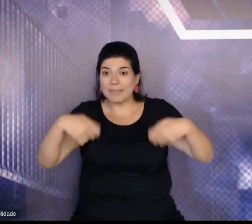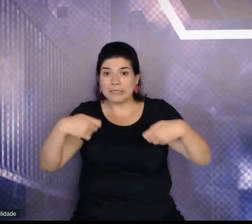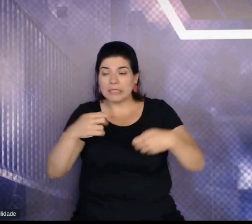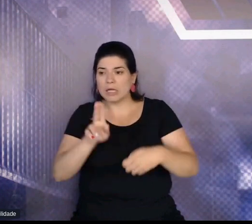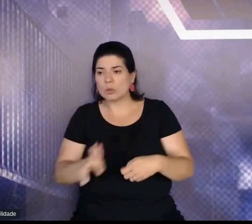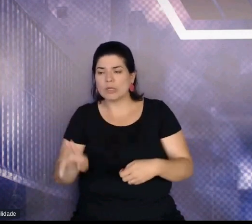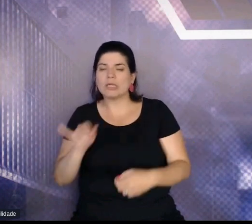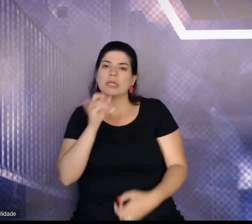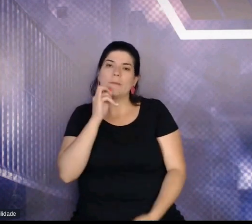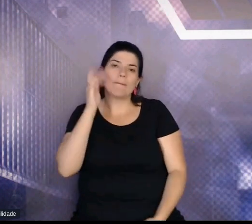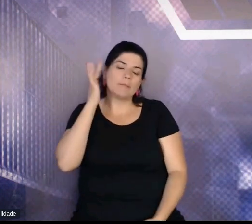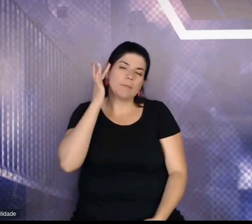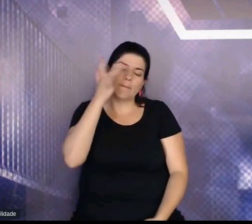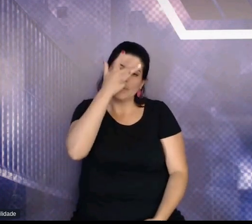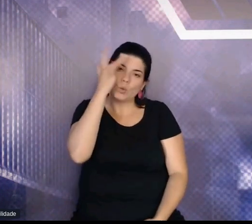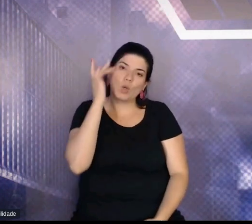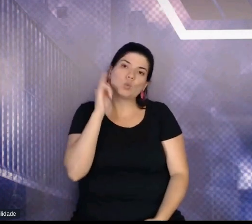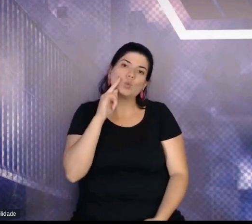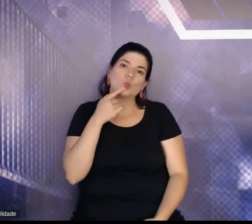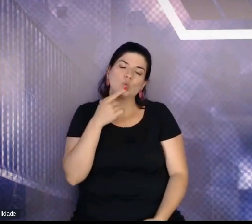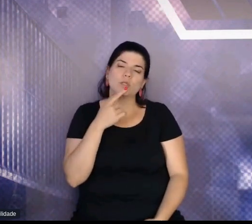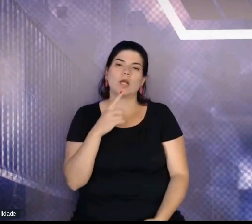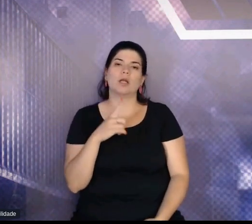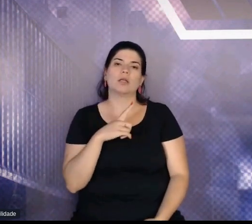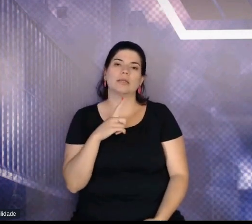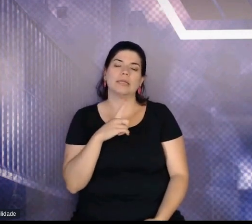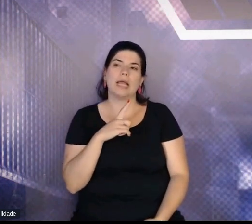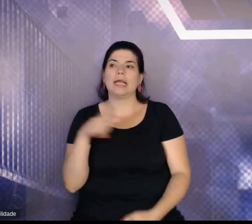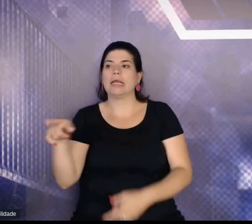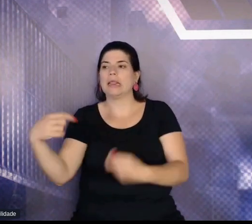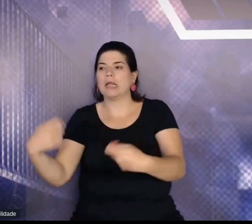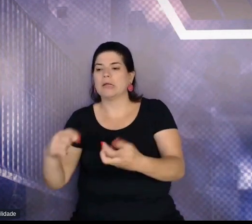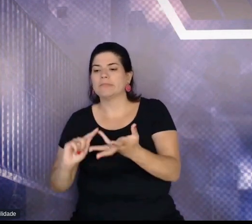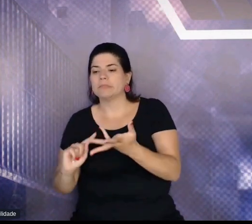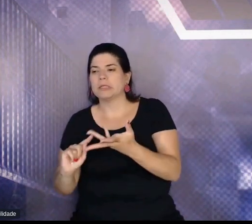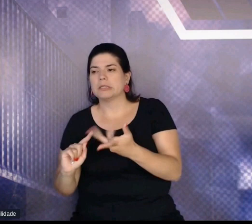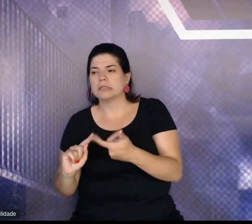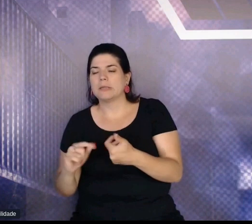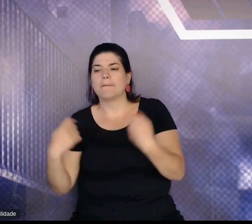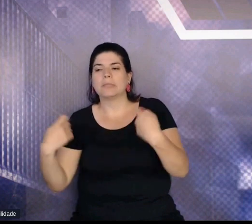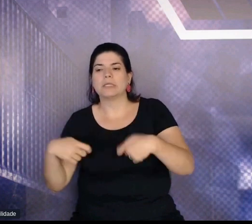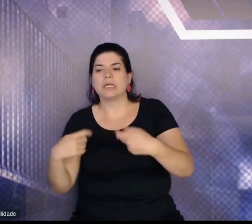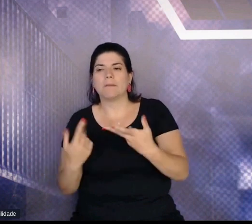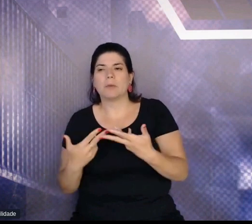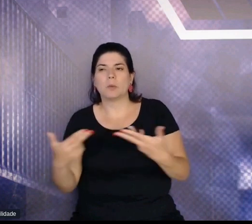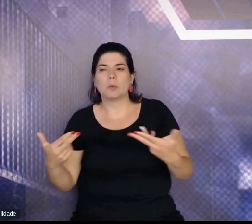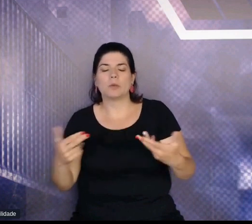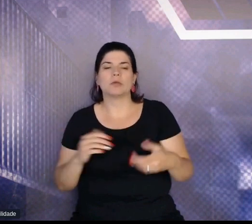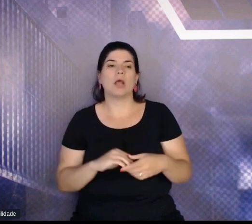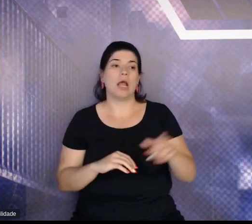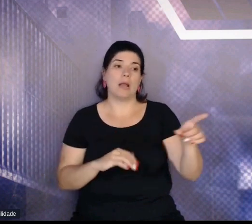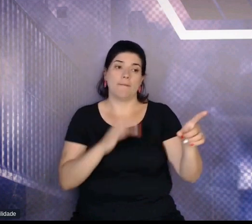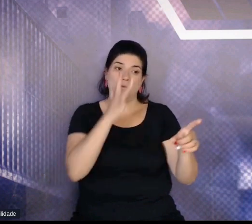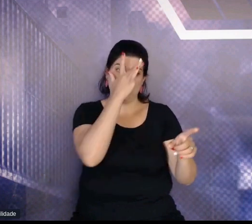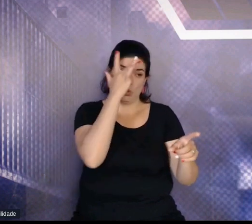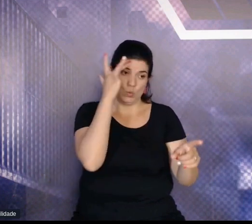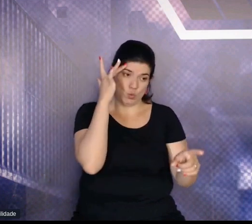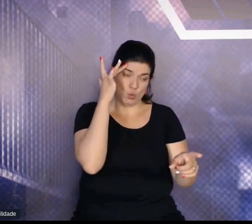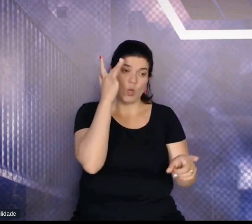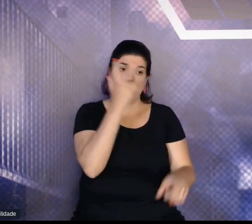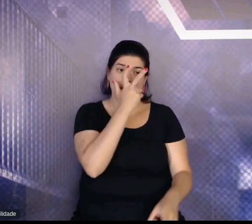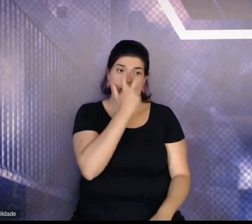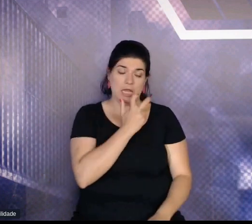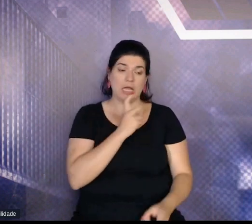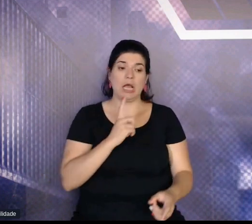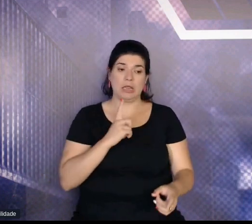têm essa necessidade, tem essa especificidade, pessoas com deficiência visual têm